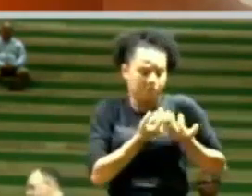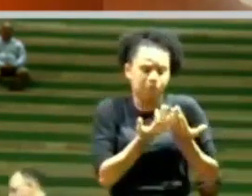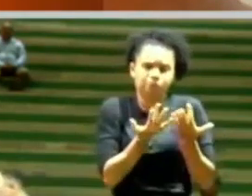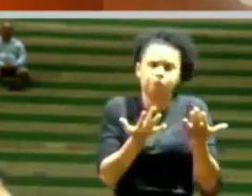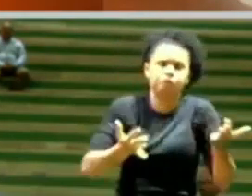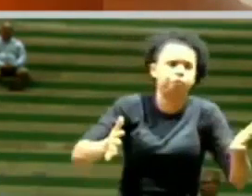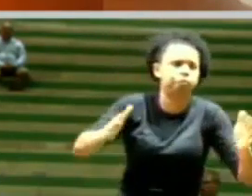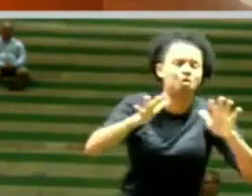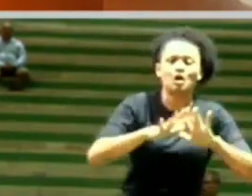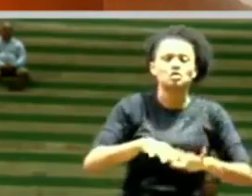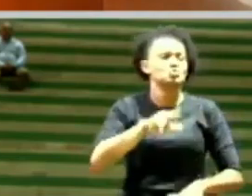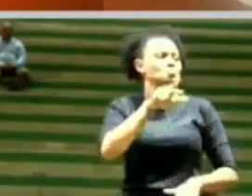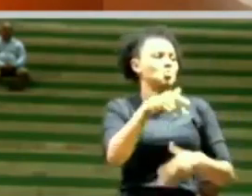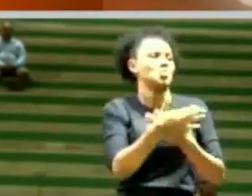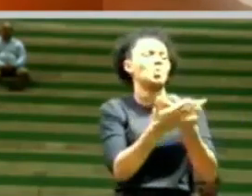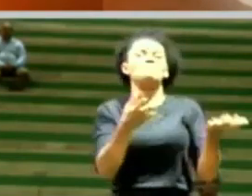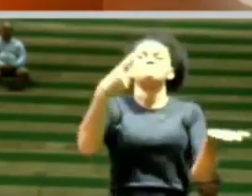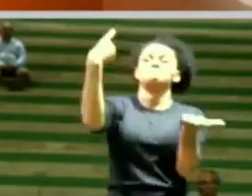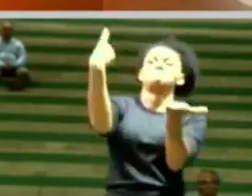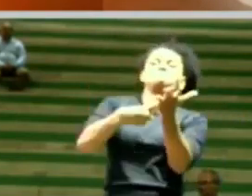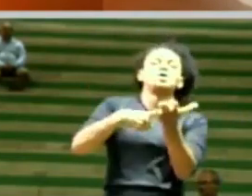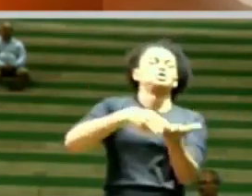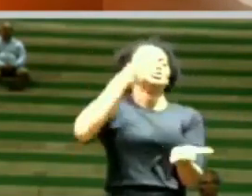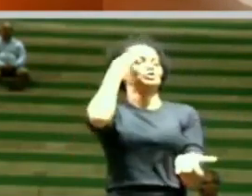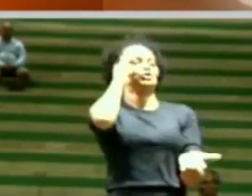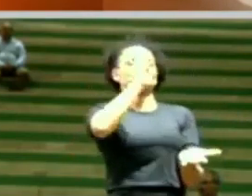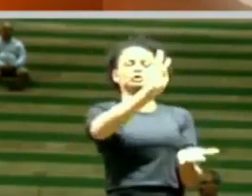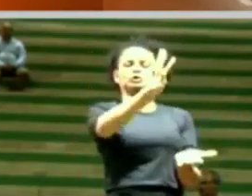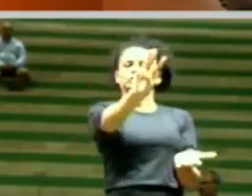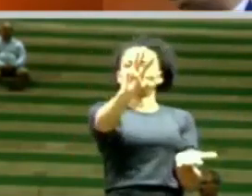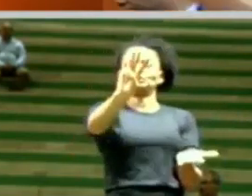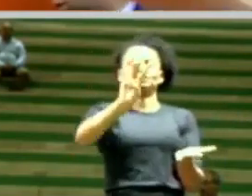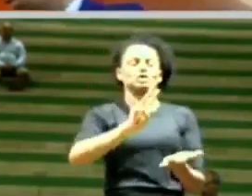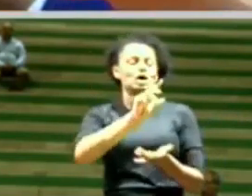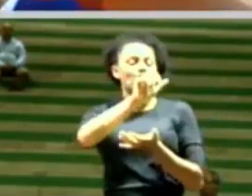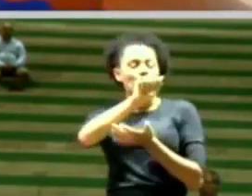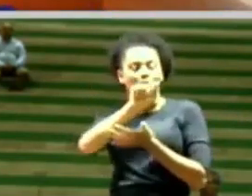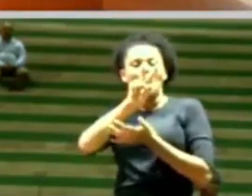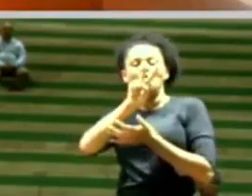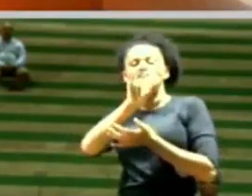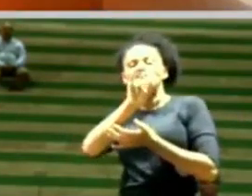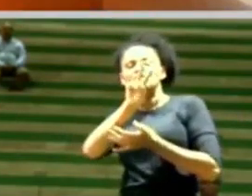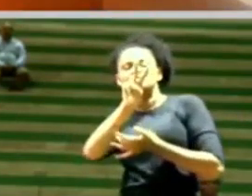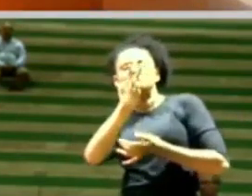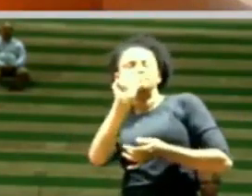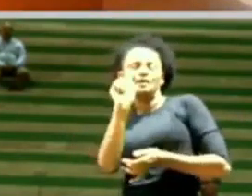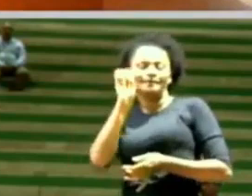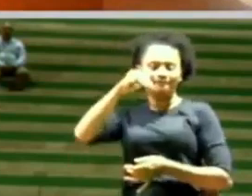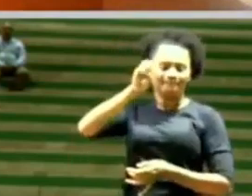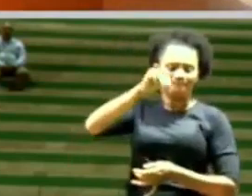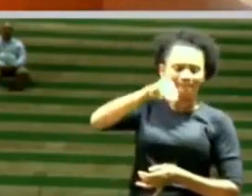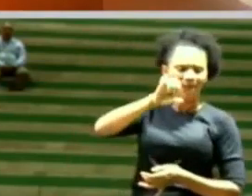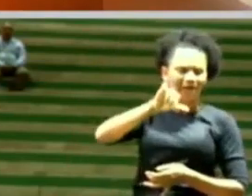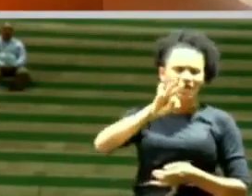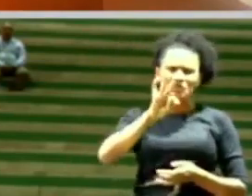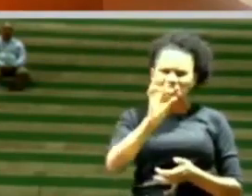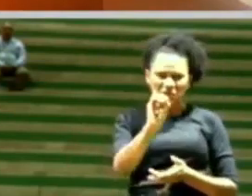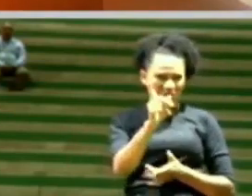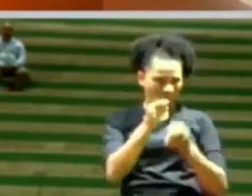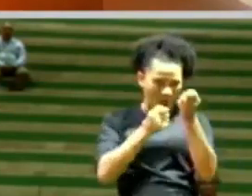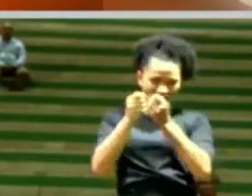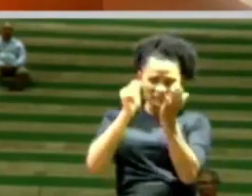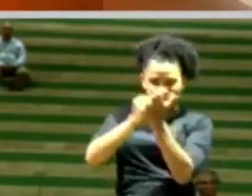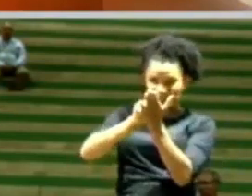Tipo assim: irmãos, vamos marcar 3 dias de avivamento. Quer dizer que agora quem controla a agenda de